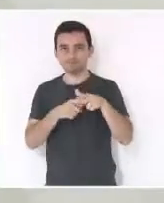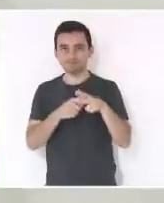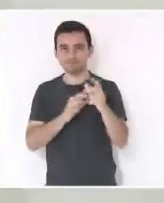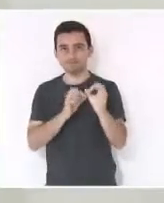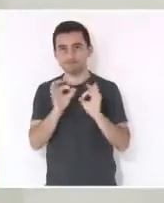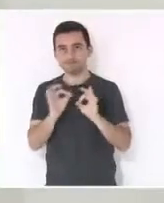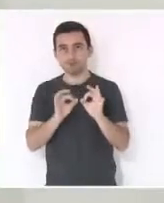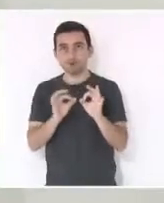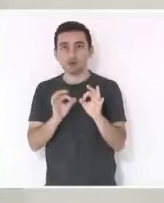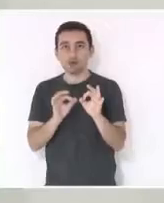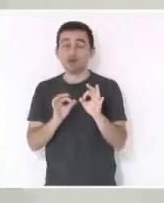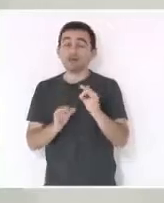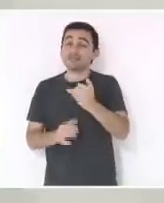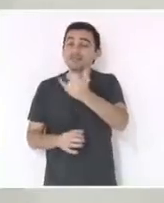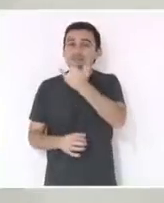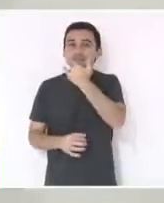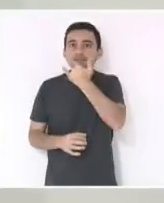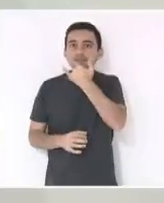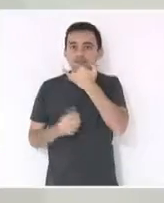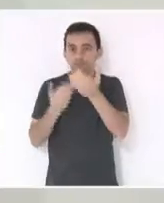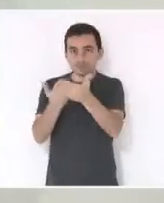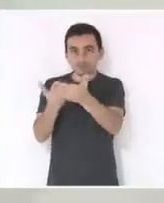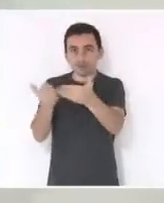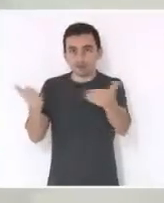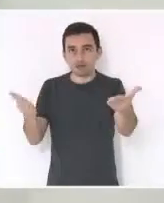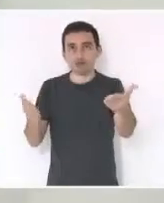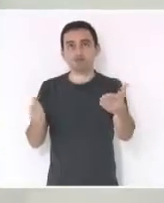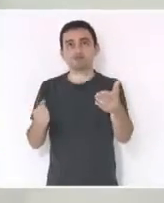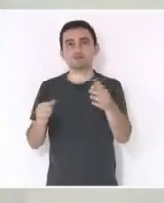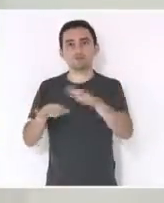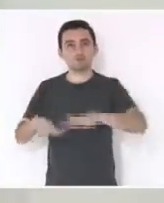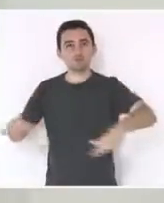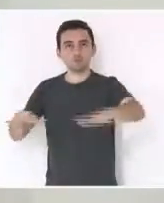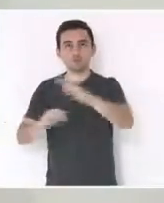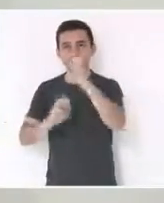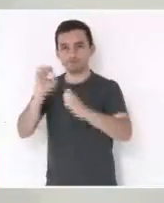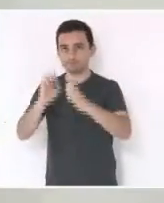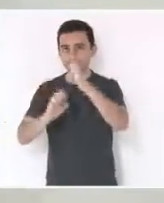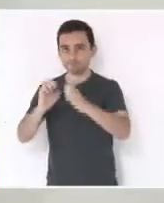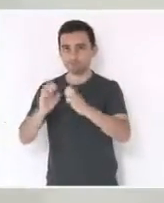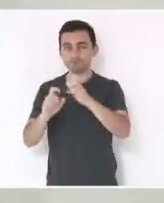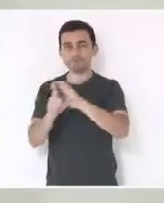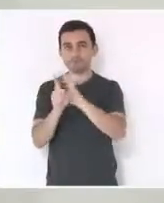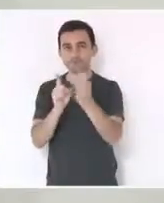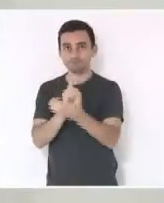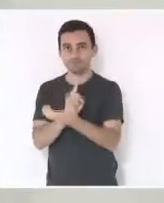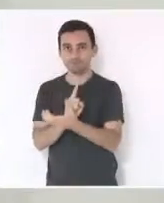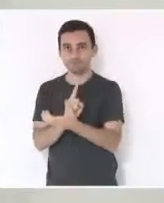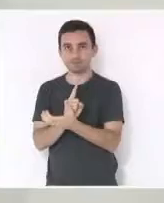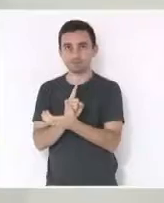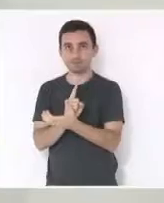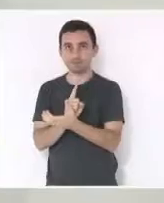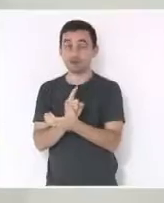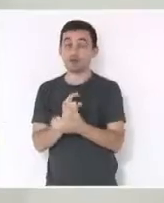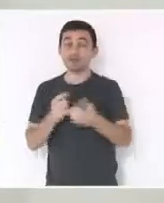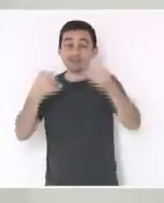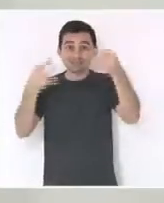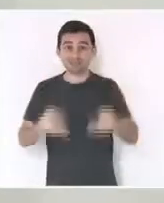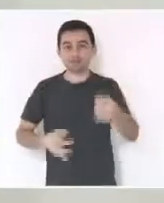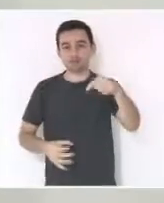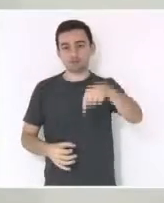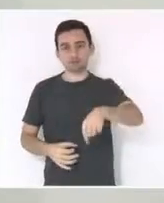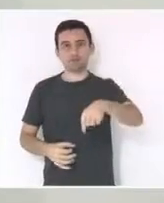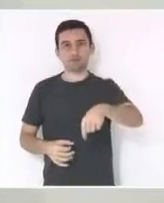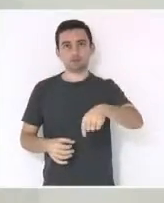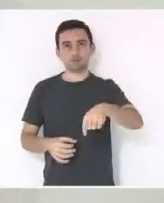desculpas à comunidade empresarial mas eu para fazer justiça nós no nosso mandato aqui né deputado sílvio